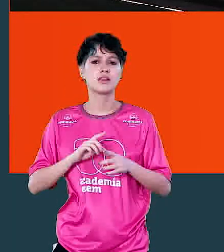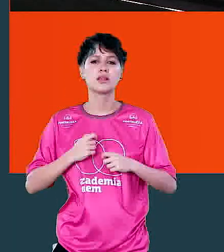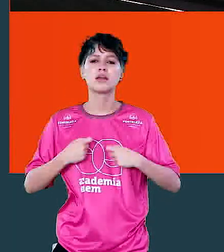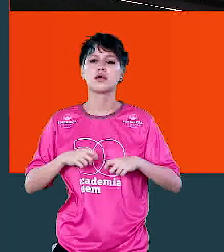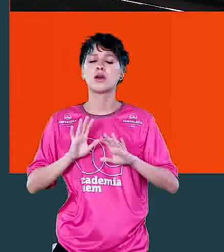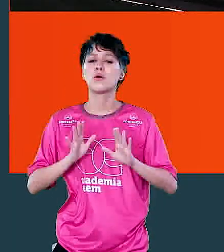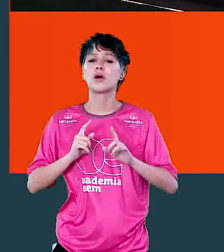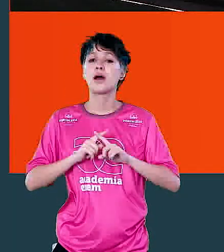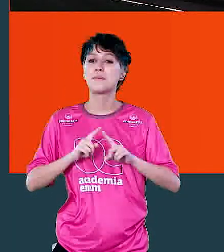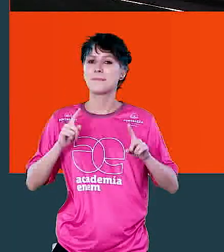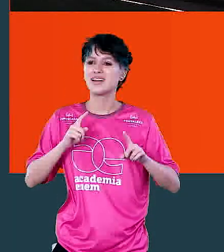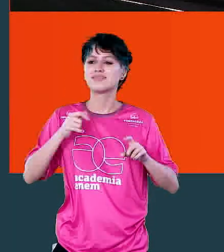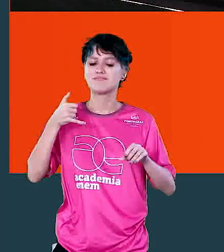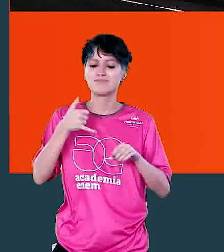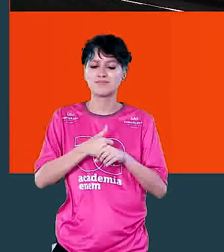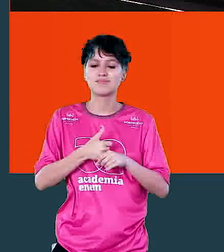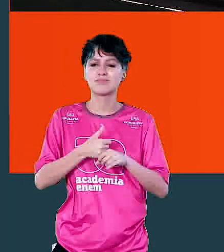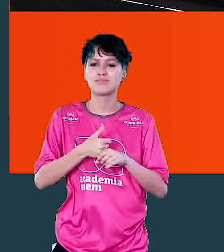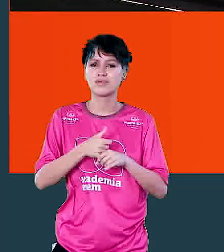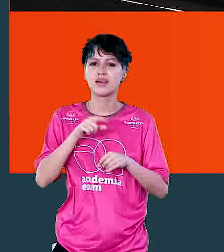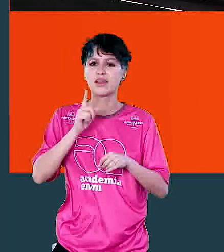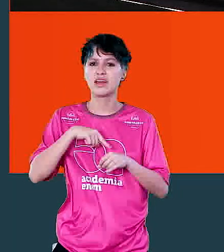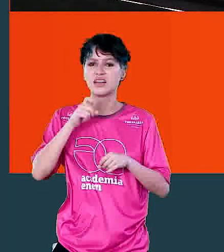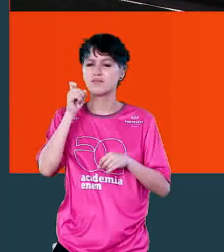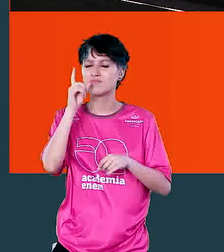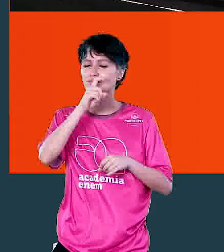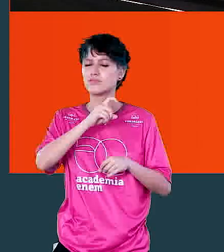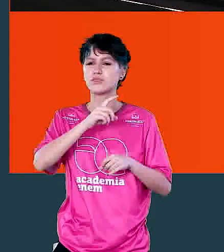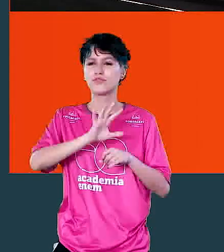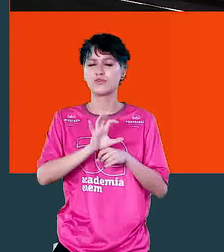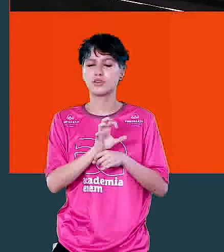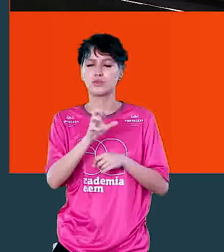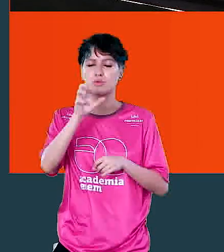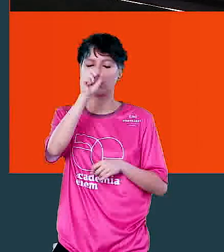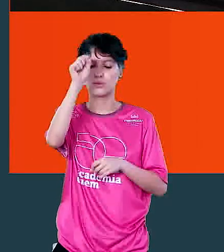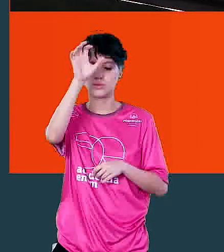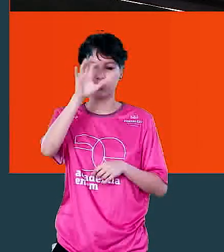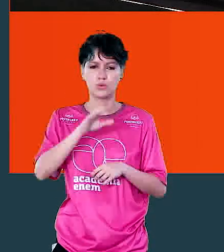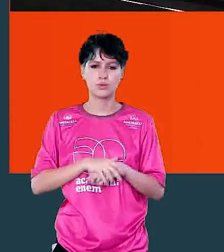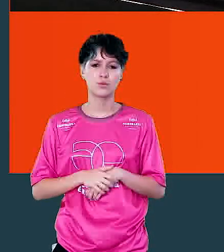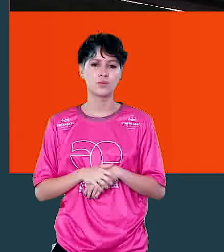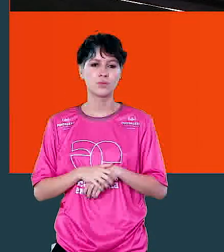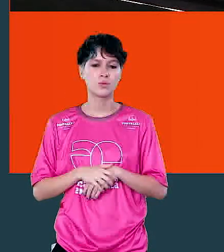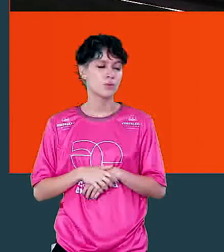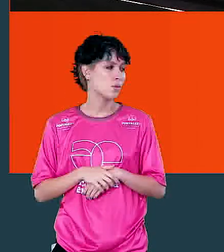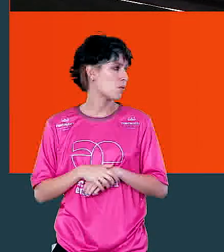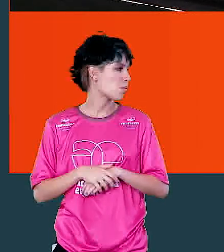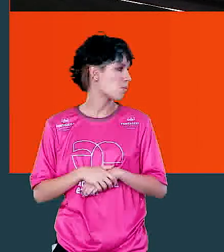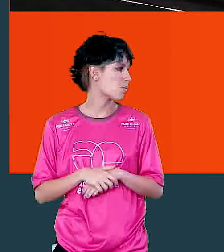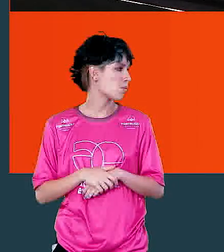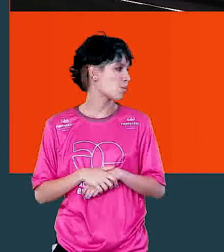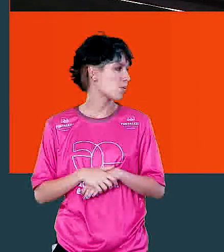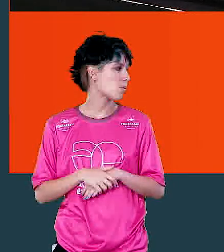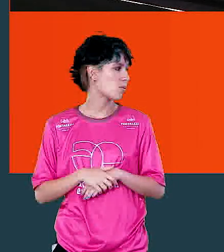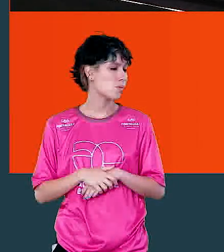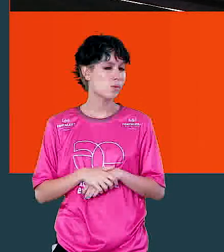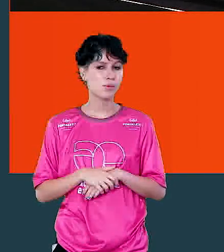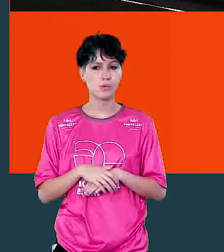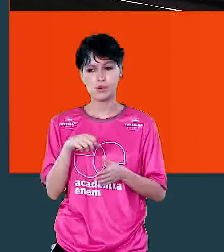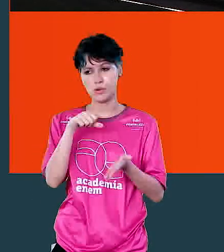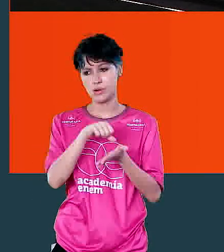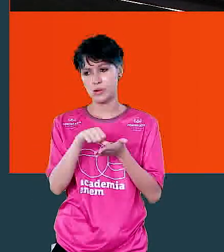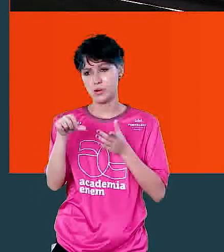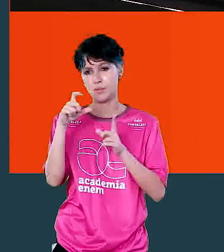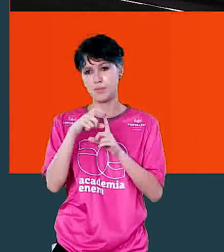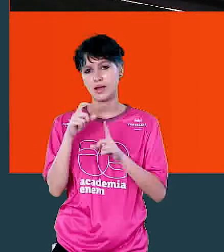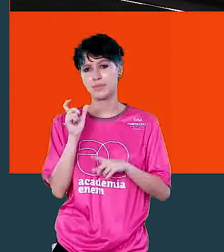ele não tem tanta volatilidade, perfeito? Então anota aí, ó, puxa a setinha nessa palavra bem aqui, ó, mais uma para o teu